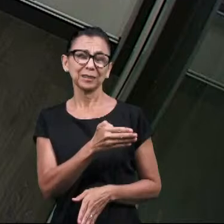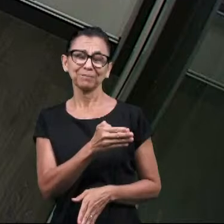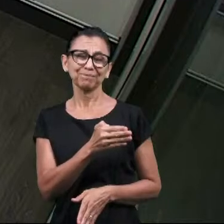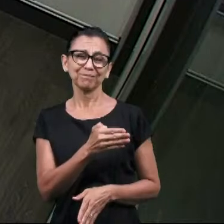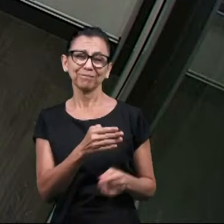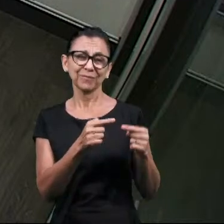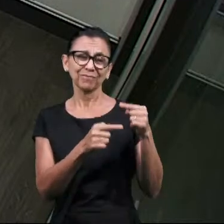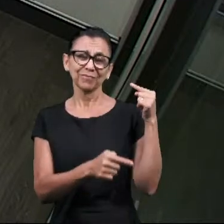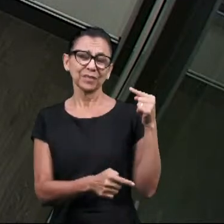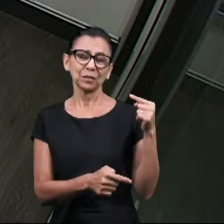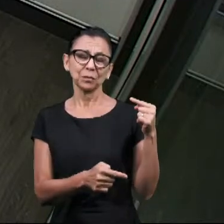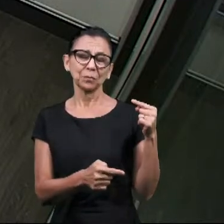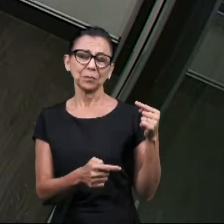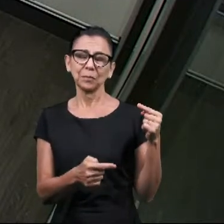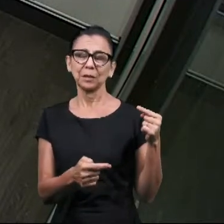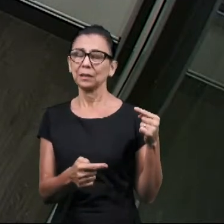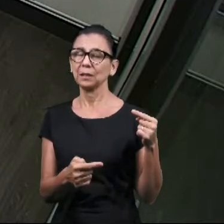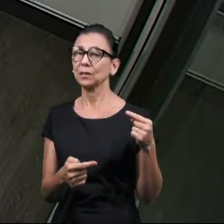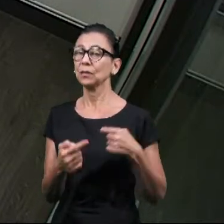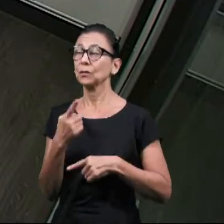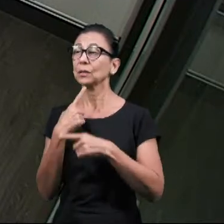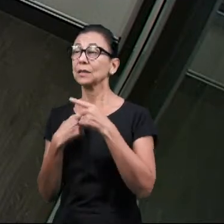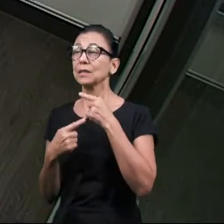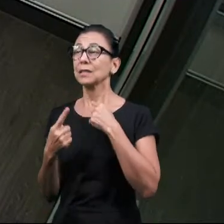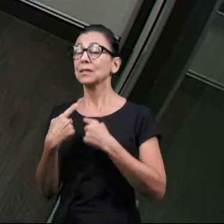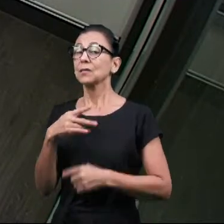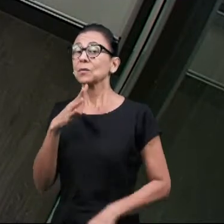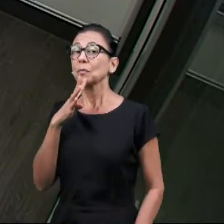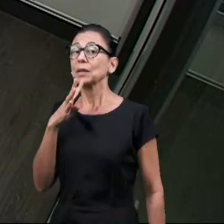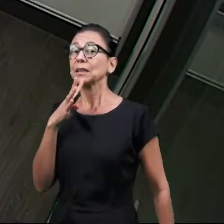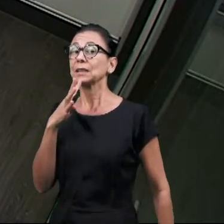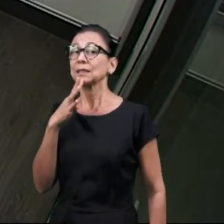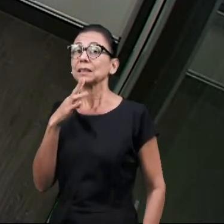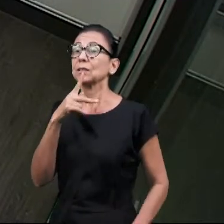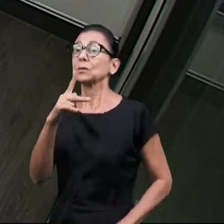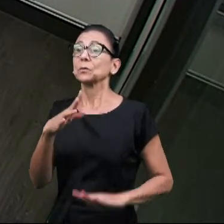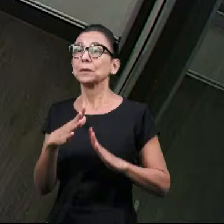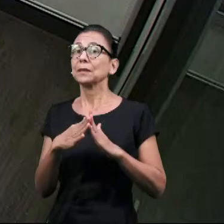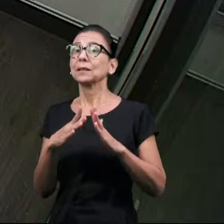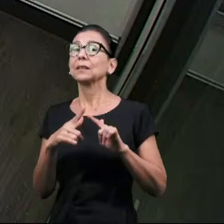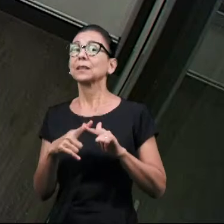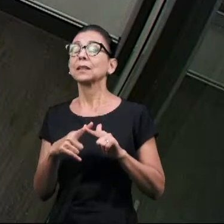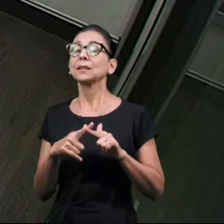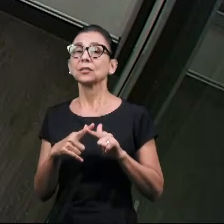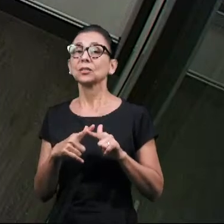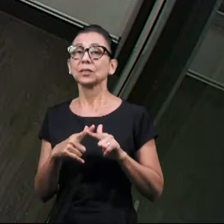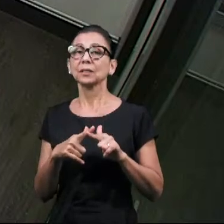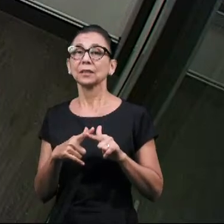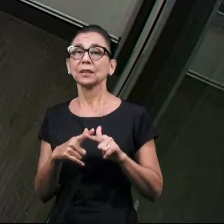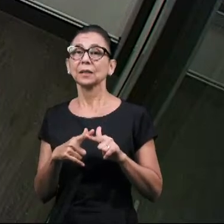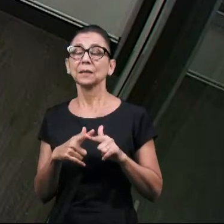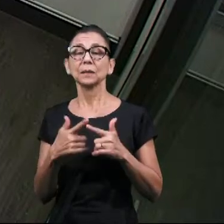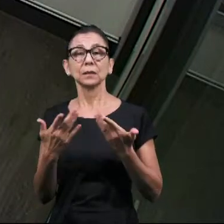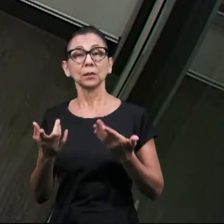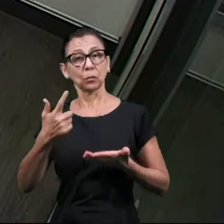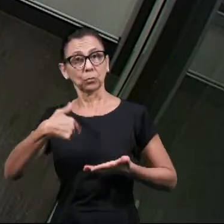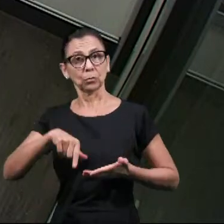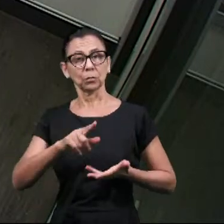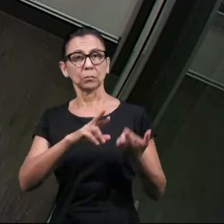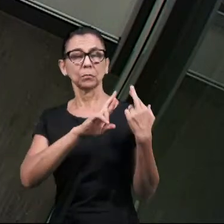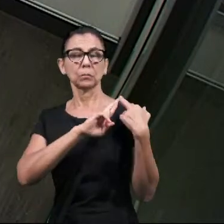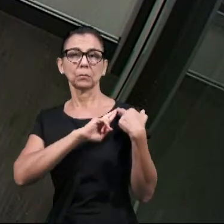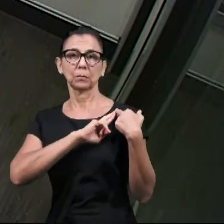te incomodando Então a gente tem que ser luz na vida dessas pessoas já tem que não ser o gente tem que mostrar a luz a luz ela tá na escuridão ela tá perdida